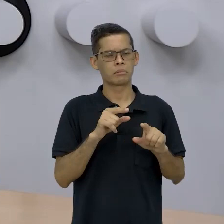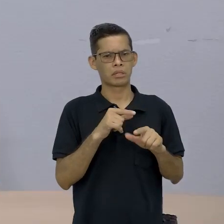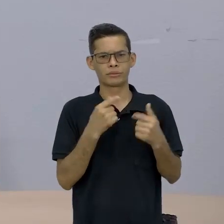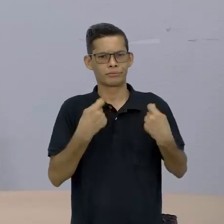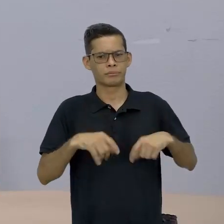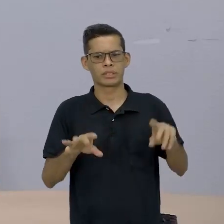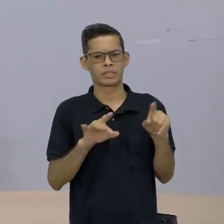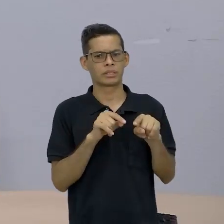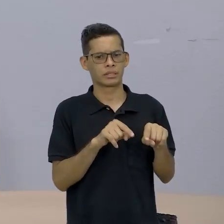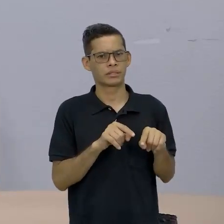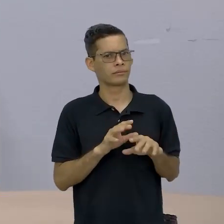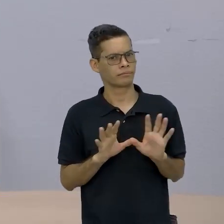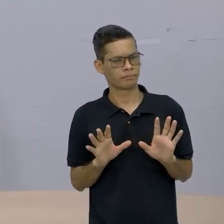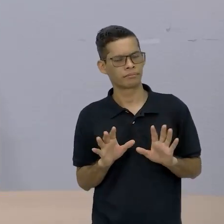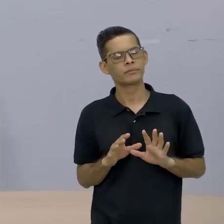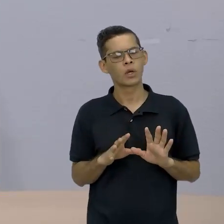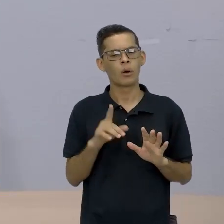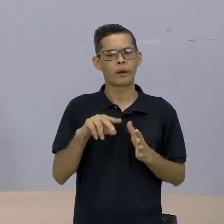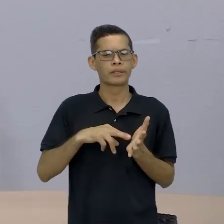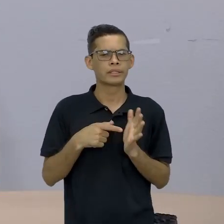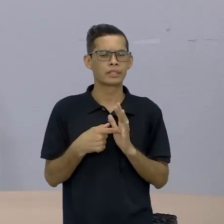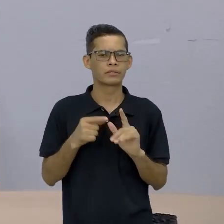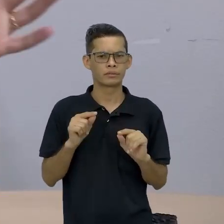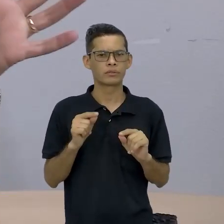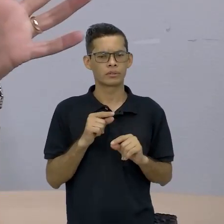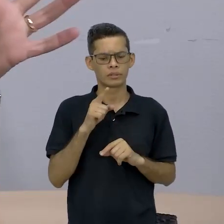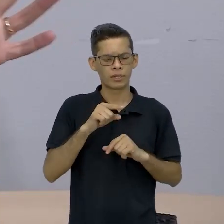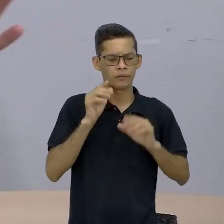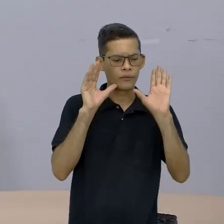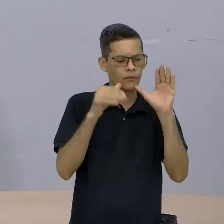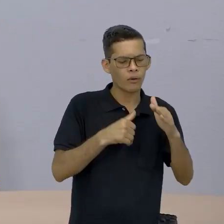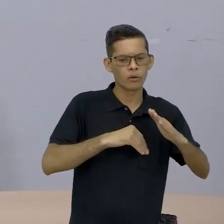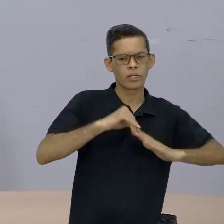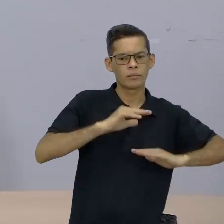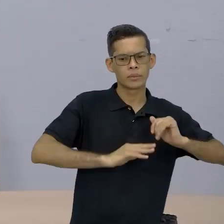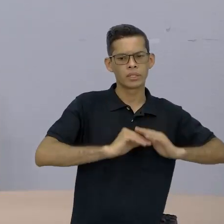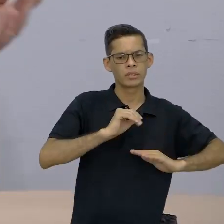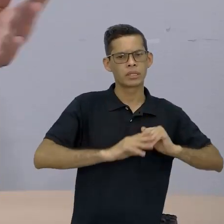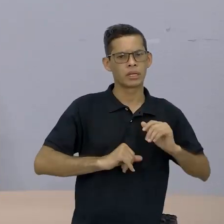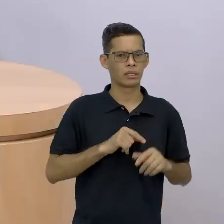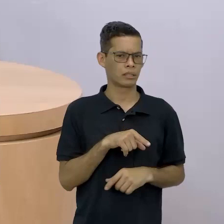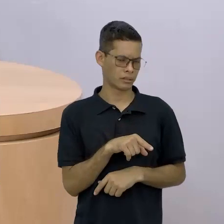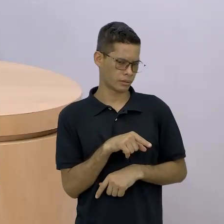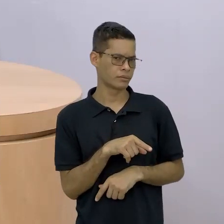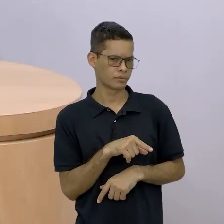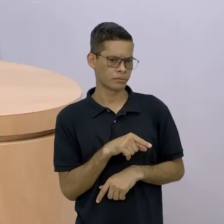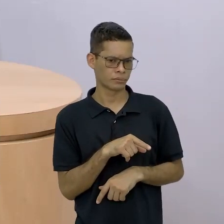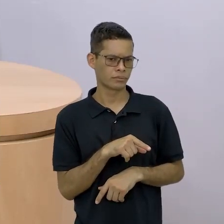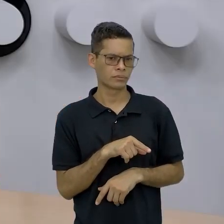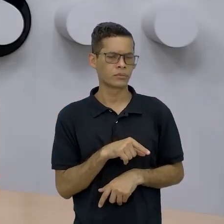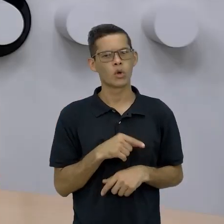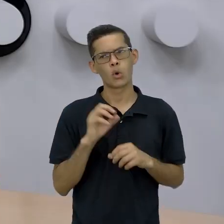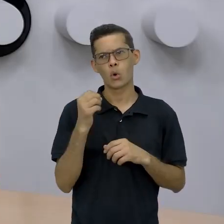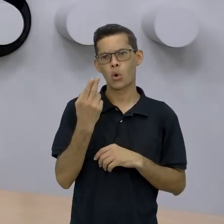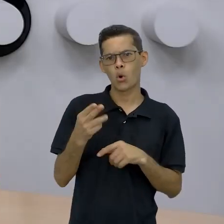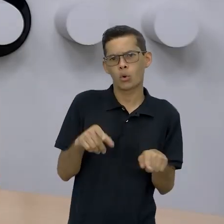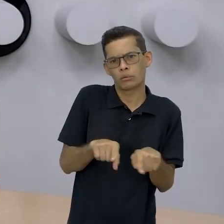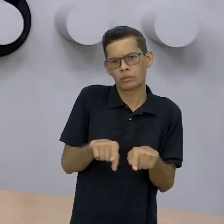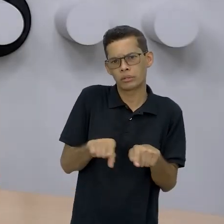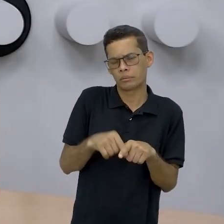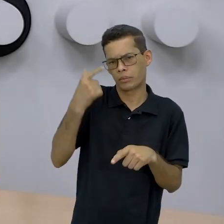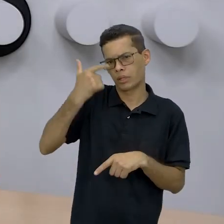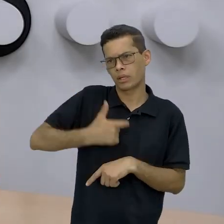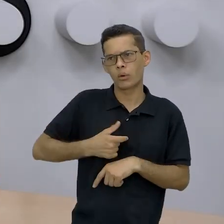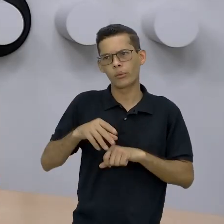um conhecimento mais voltado para as questões de habilidade, então... Ou a minha noção de conhecimento está na camada